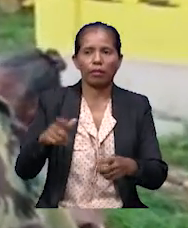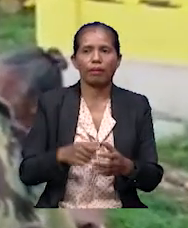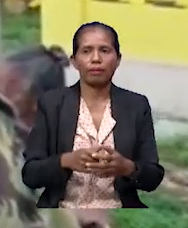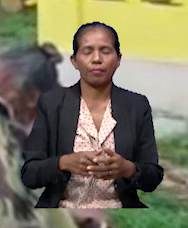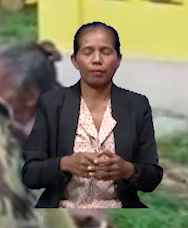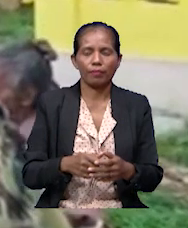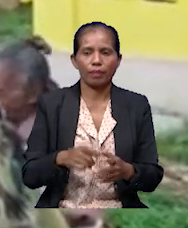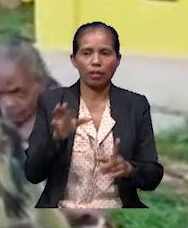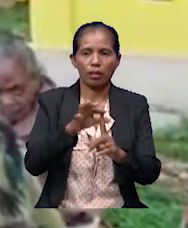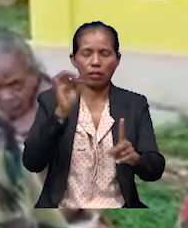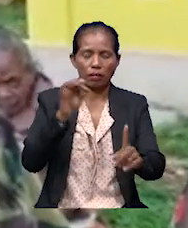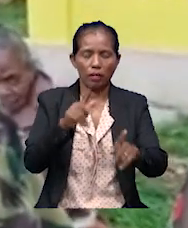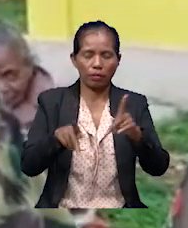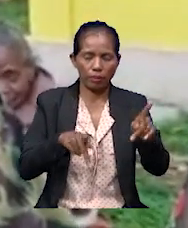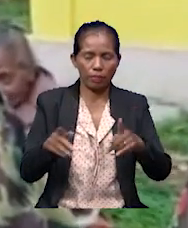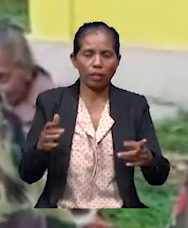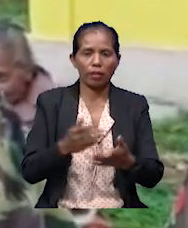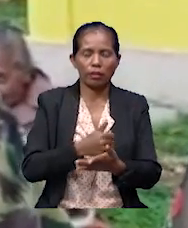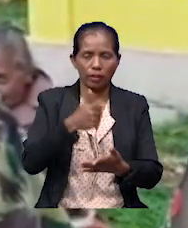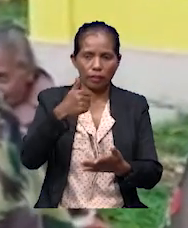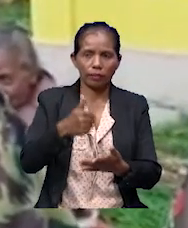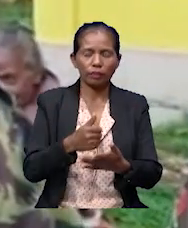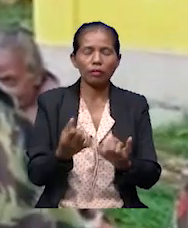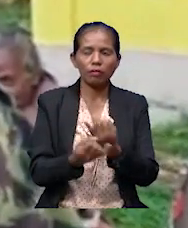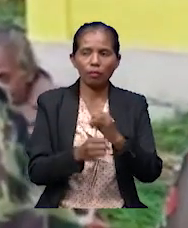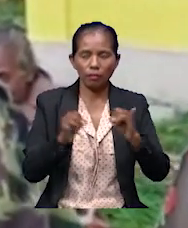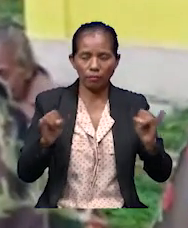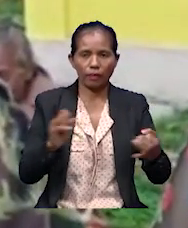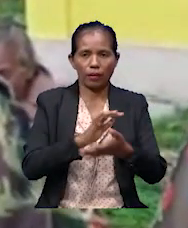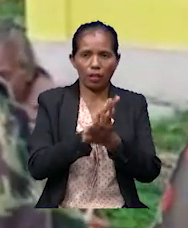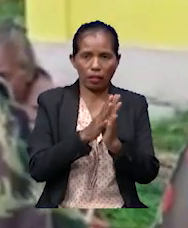vele poi qua, ma di Tarevan Hakmate che